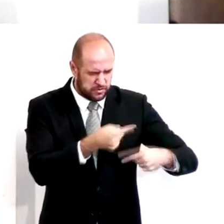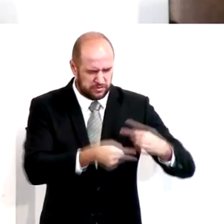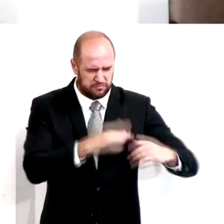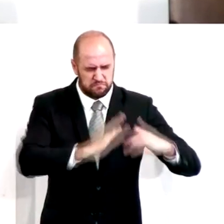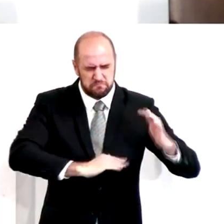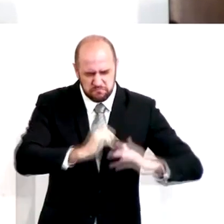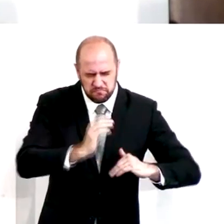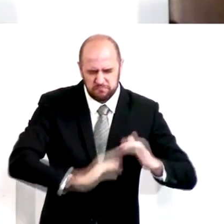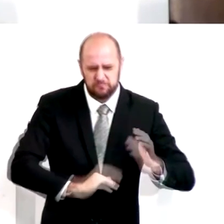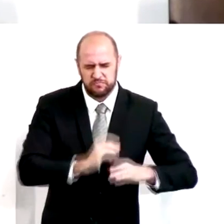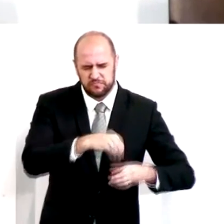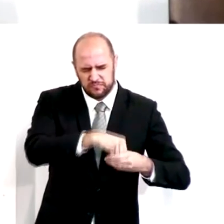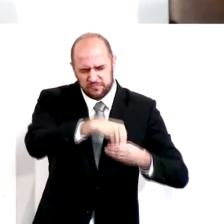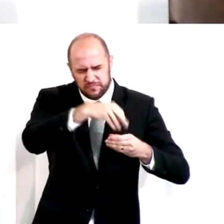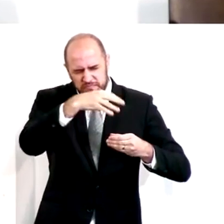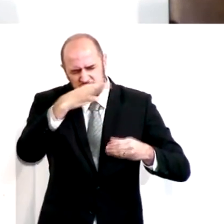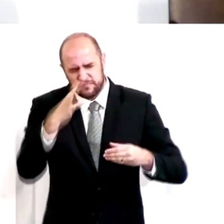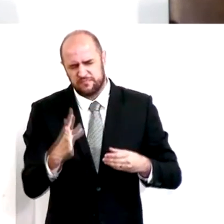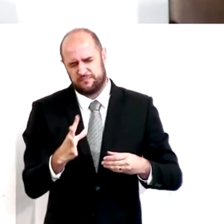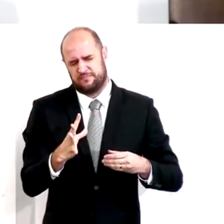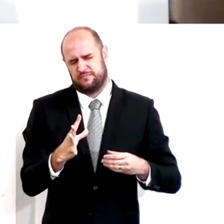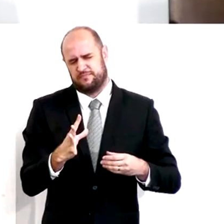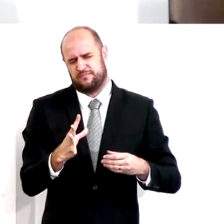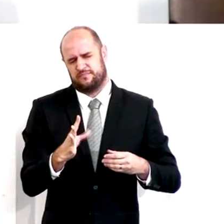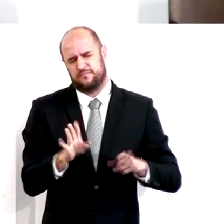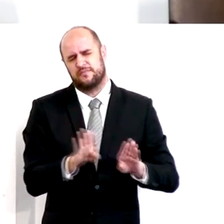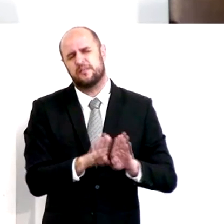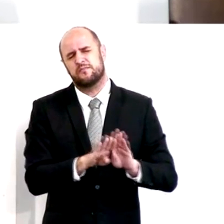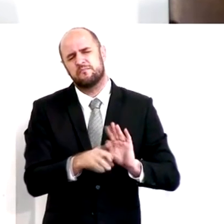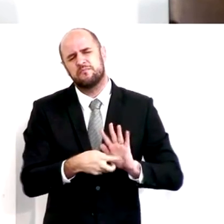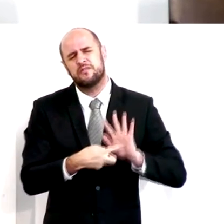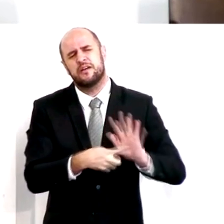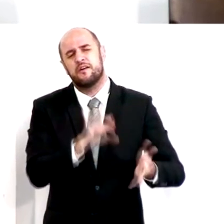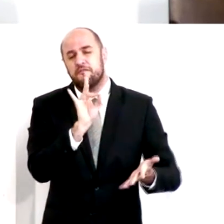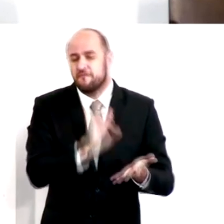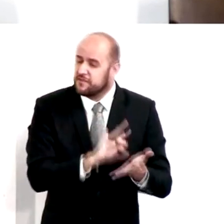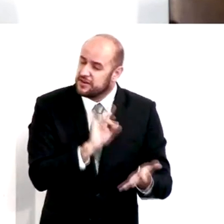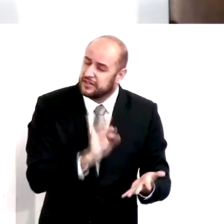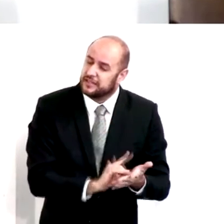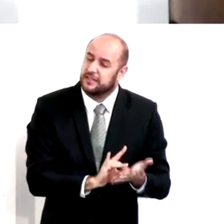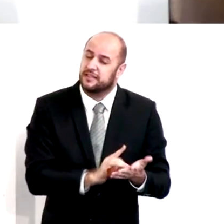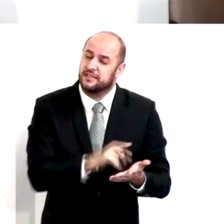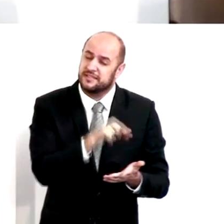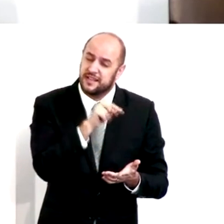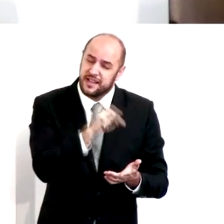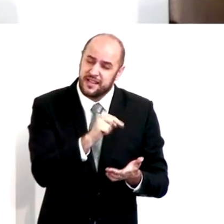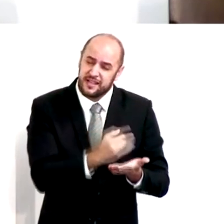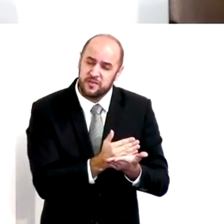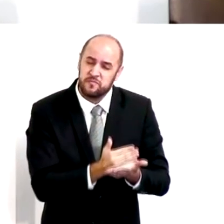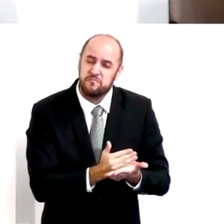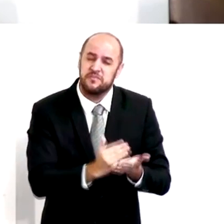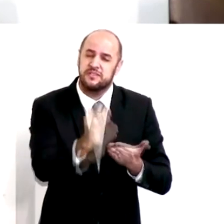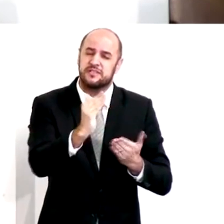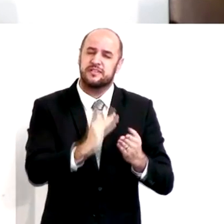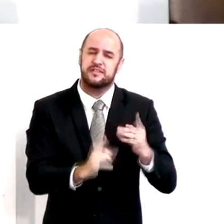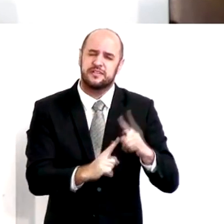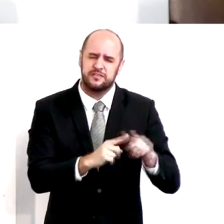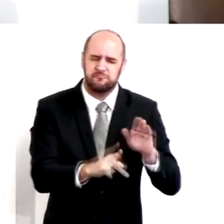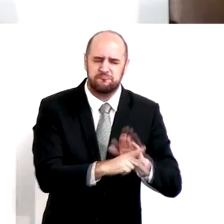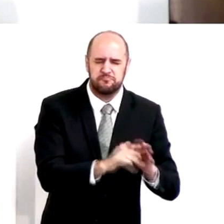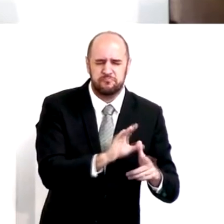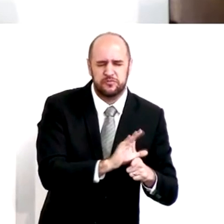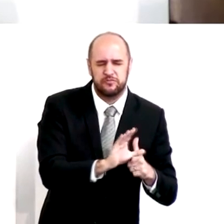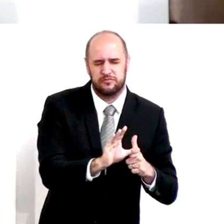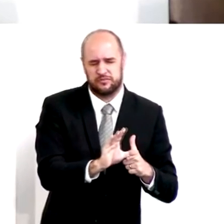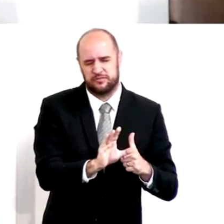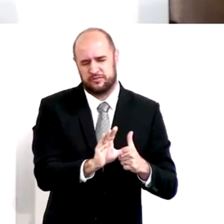de essência e o que era a verdade que de ali em diante seria um patrimônio da igreja de Corinto.